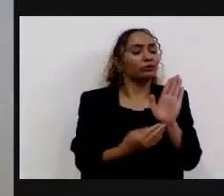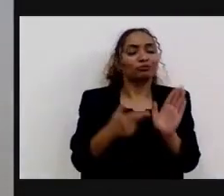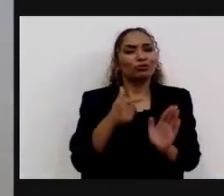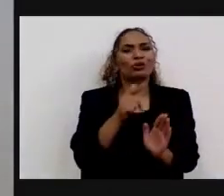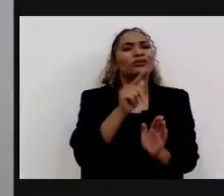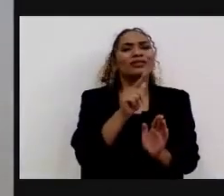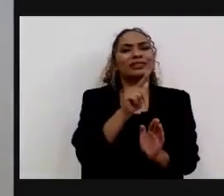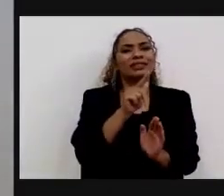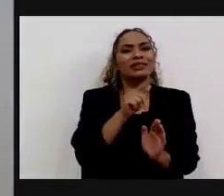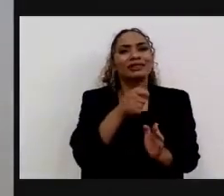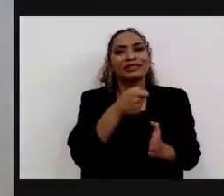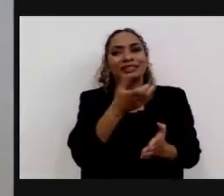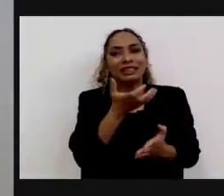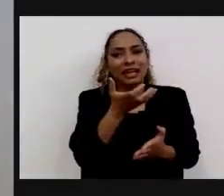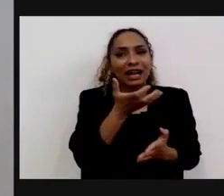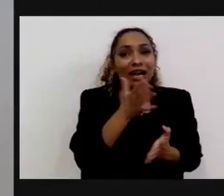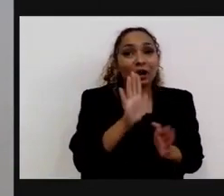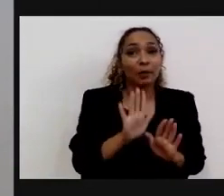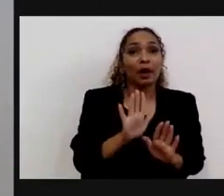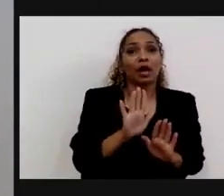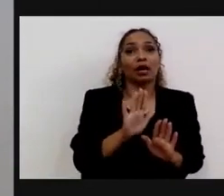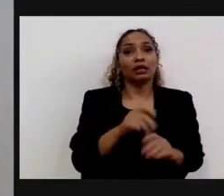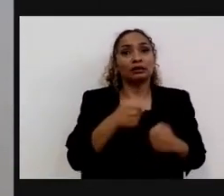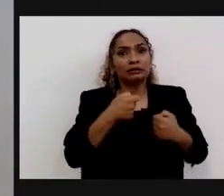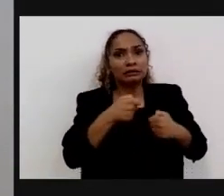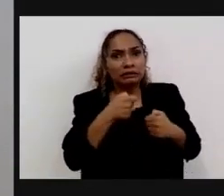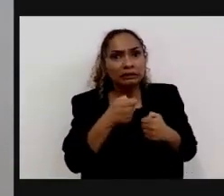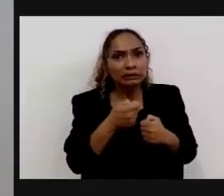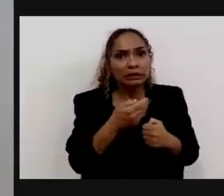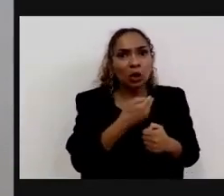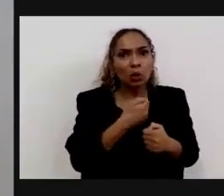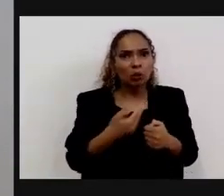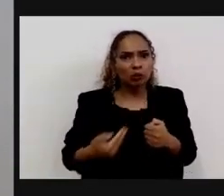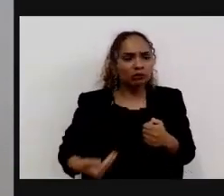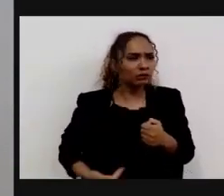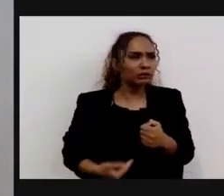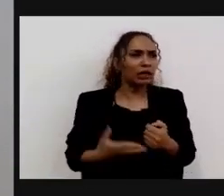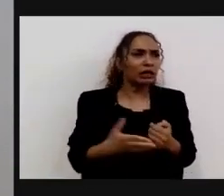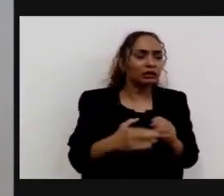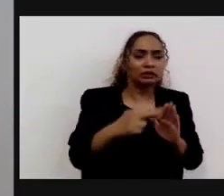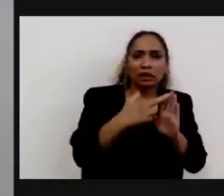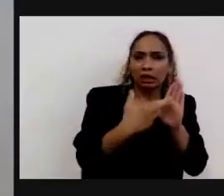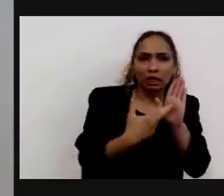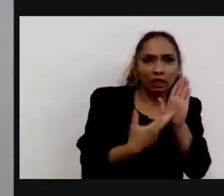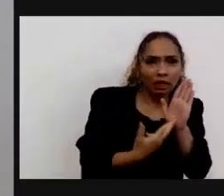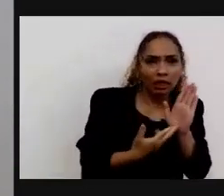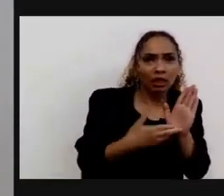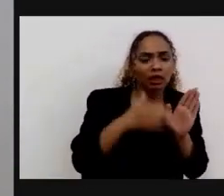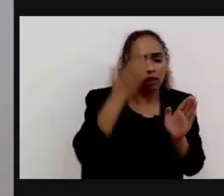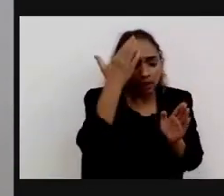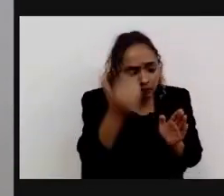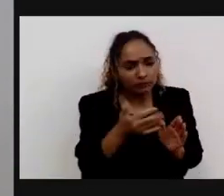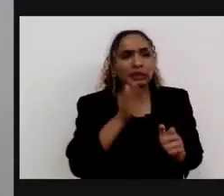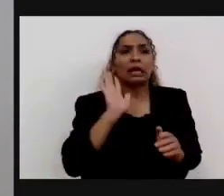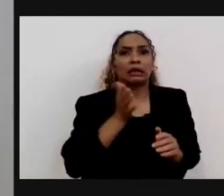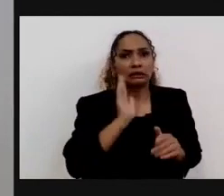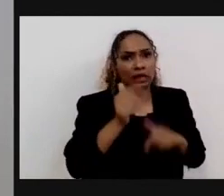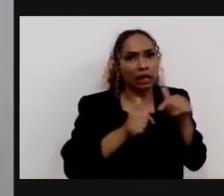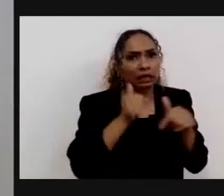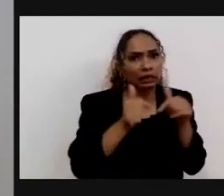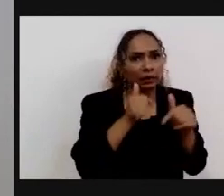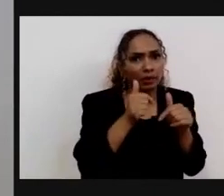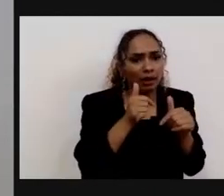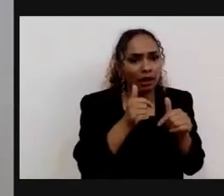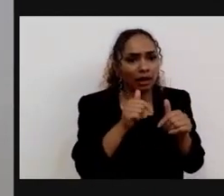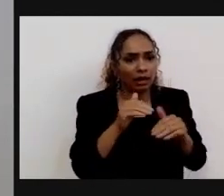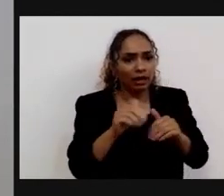funcionou gente a gente insiste Ah mas custo para o estado fica o pó pessoal da área de RH eu sei que eu já trabalhei na área de avaliação de desempenho gente foi meu